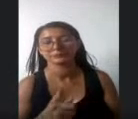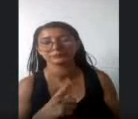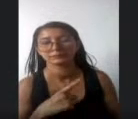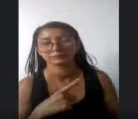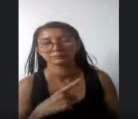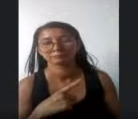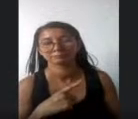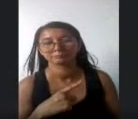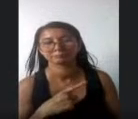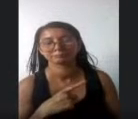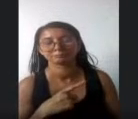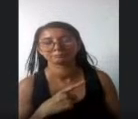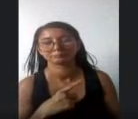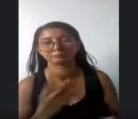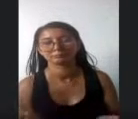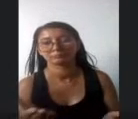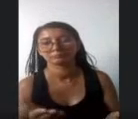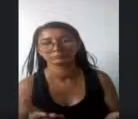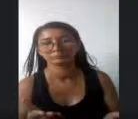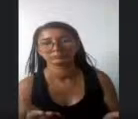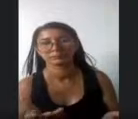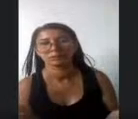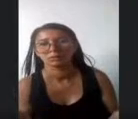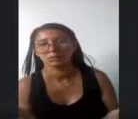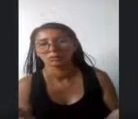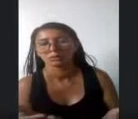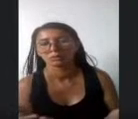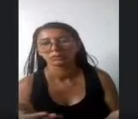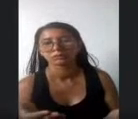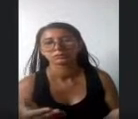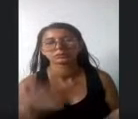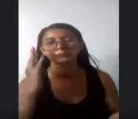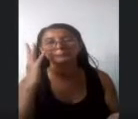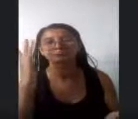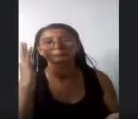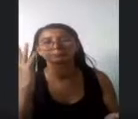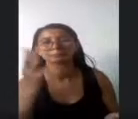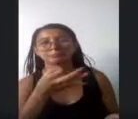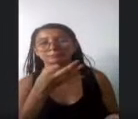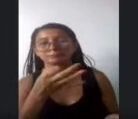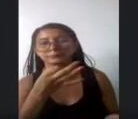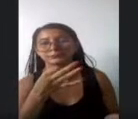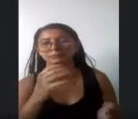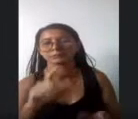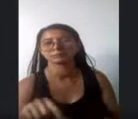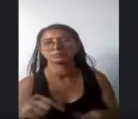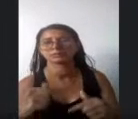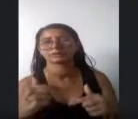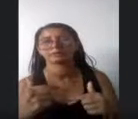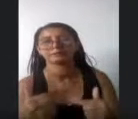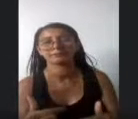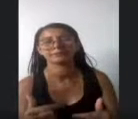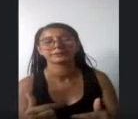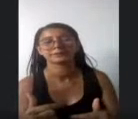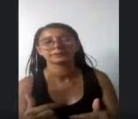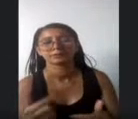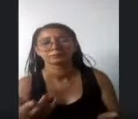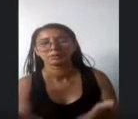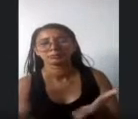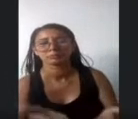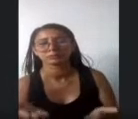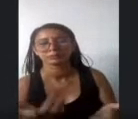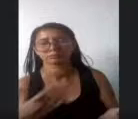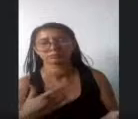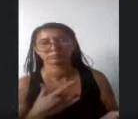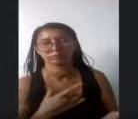momento, Joana, para fazer aí a sua reflexão e sua síntese sobre o desafio que é tratar de sífilis e saúde do homem